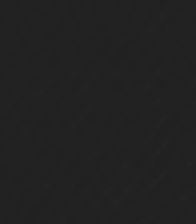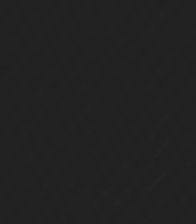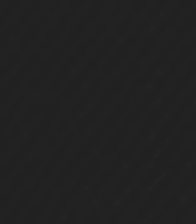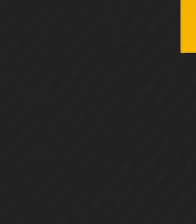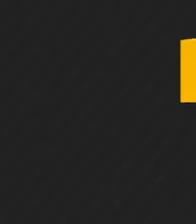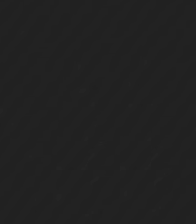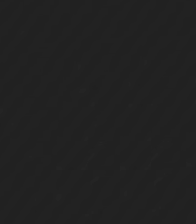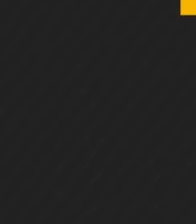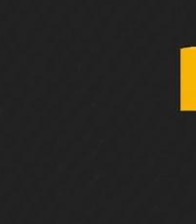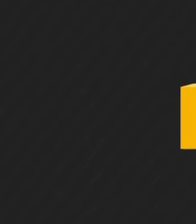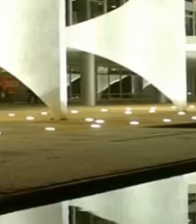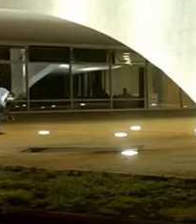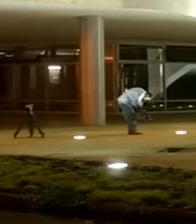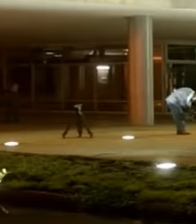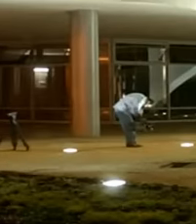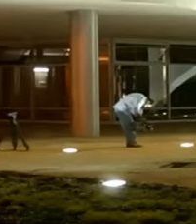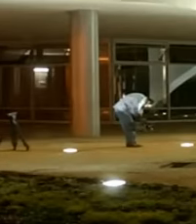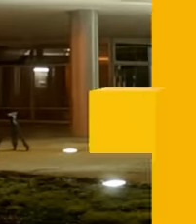Federal